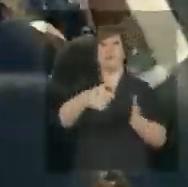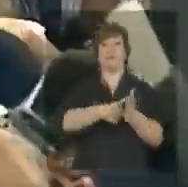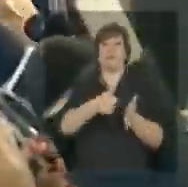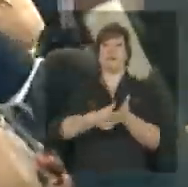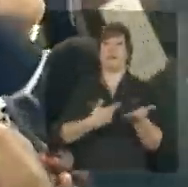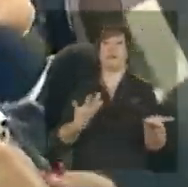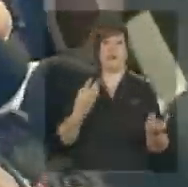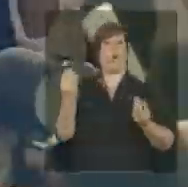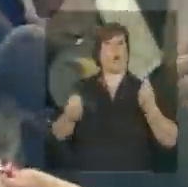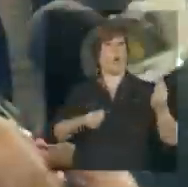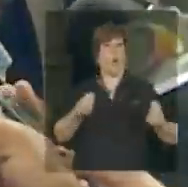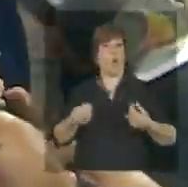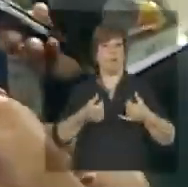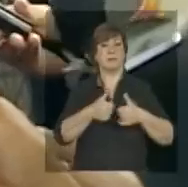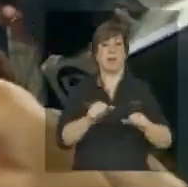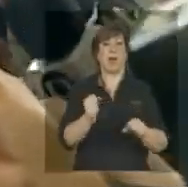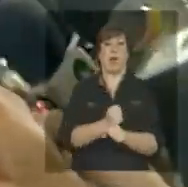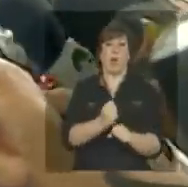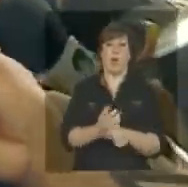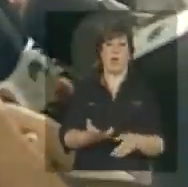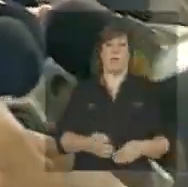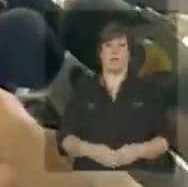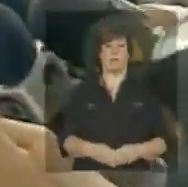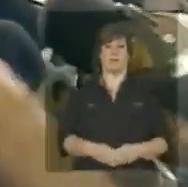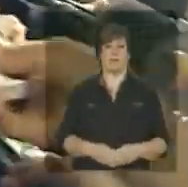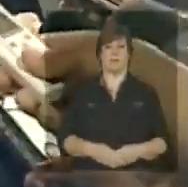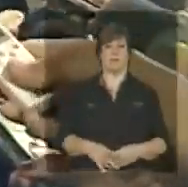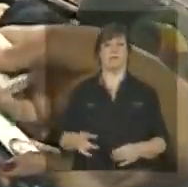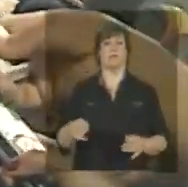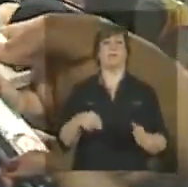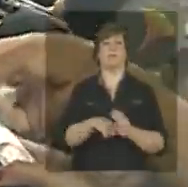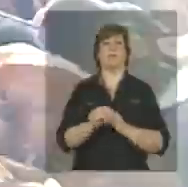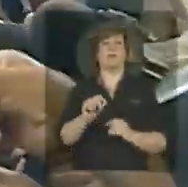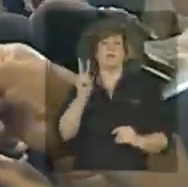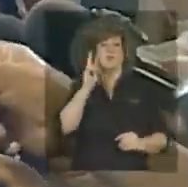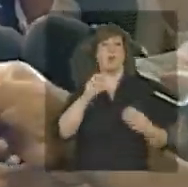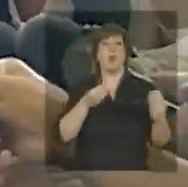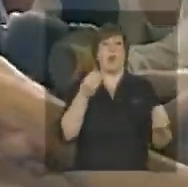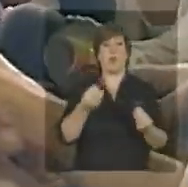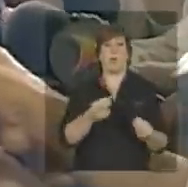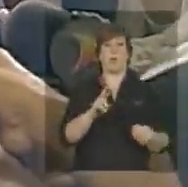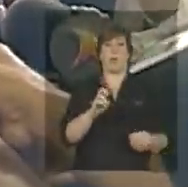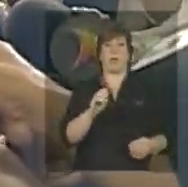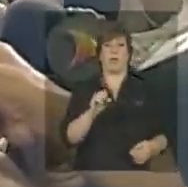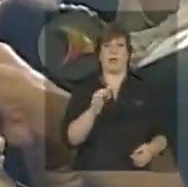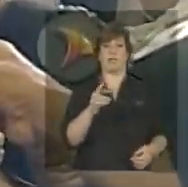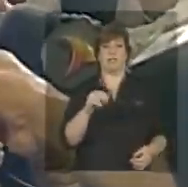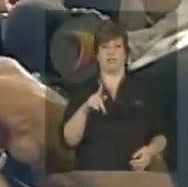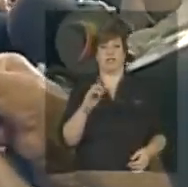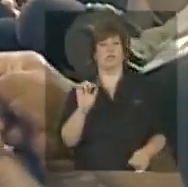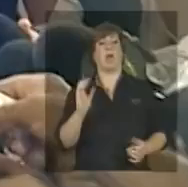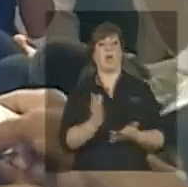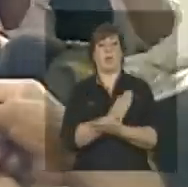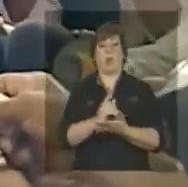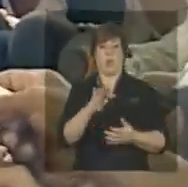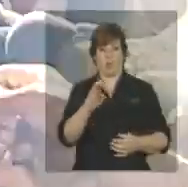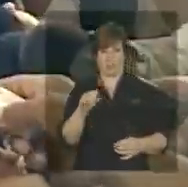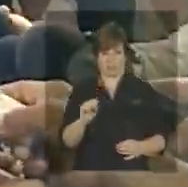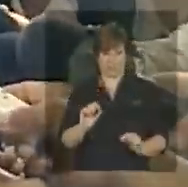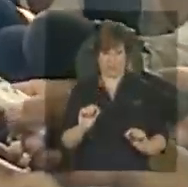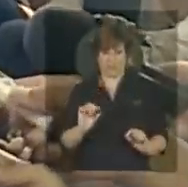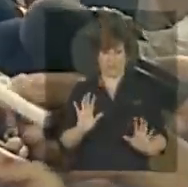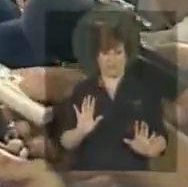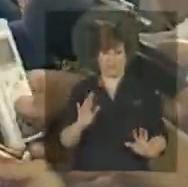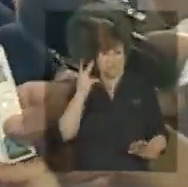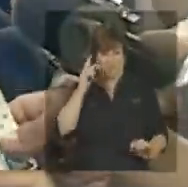que está a obra, essas coisas. Por que vocês vão rescindir alguns lotes? Olha, como é que está a situação? Para